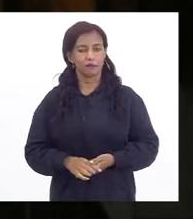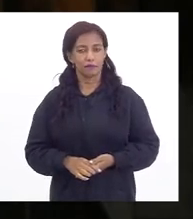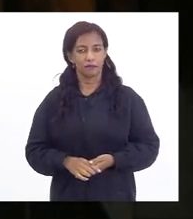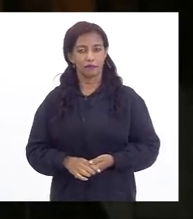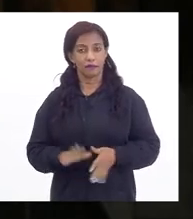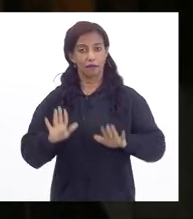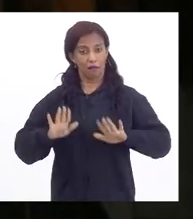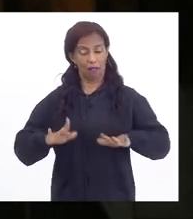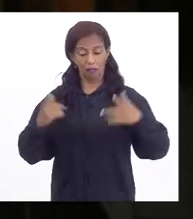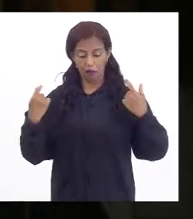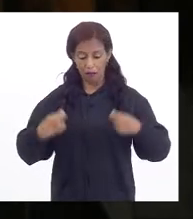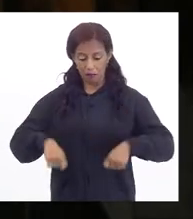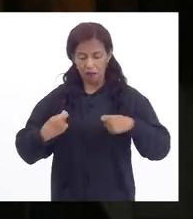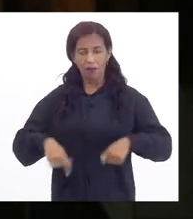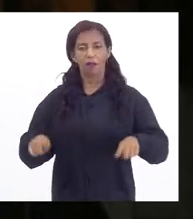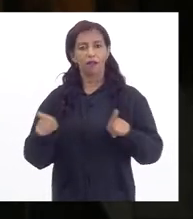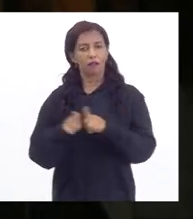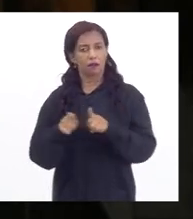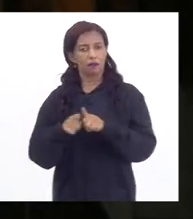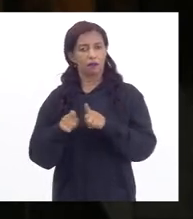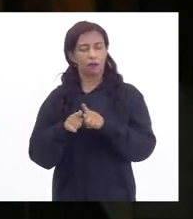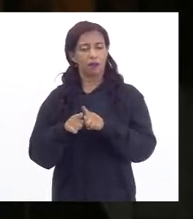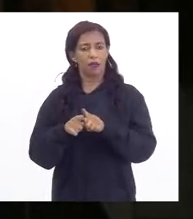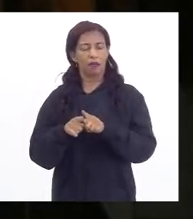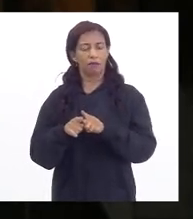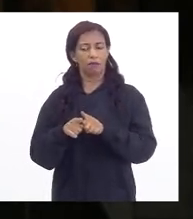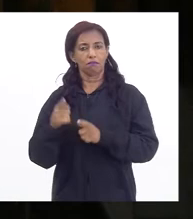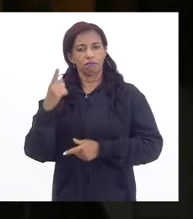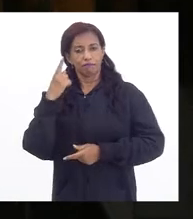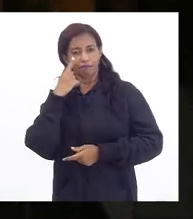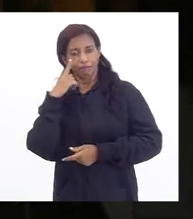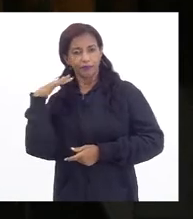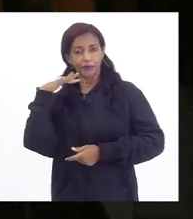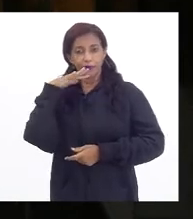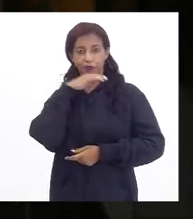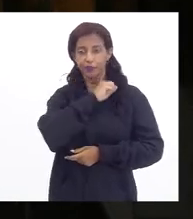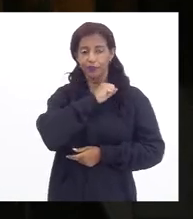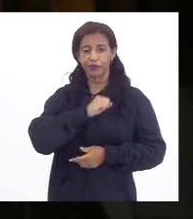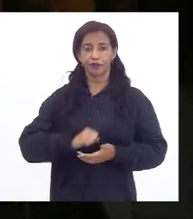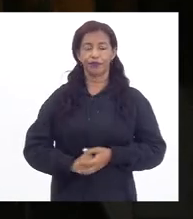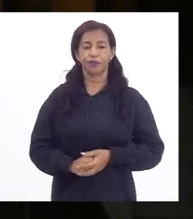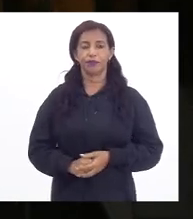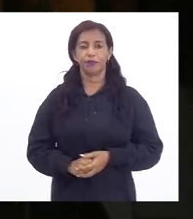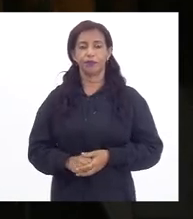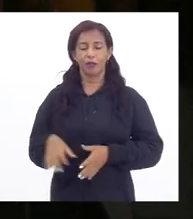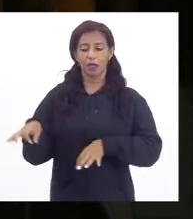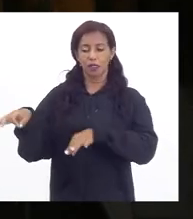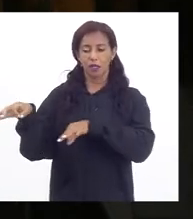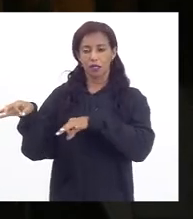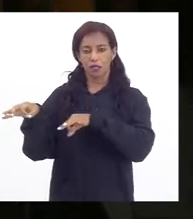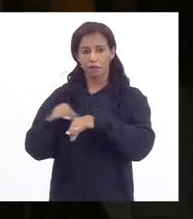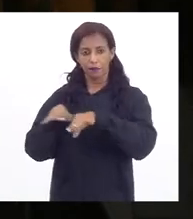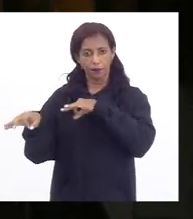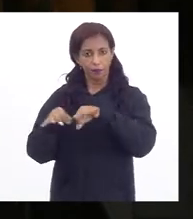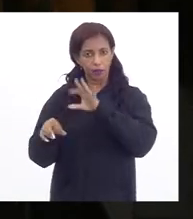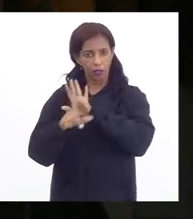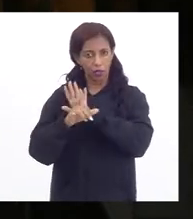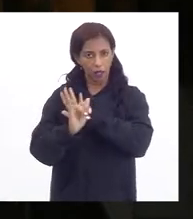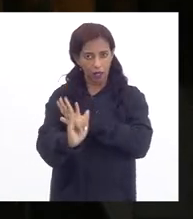Mas é necessário também assinalar que esse projeto de lei